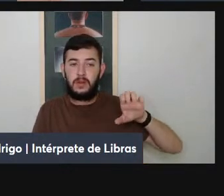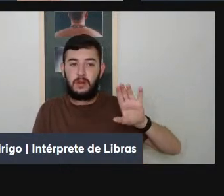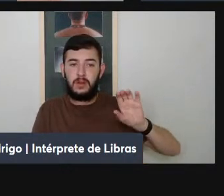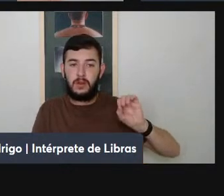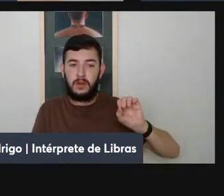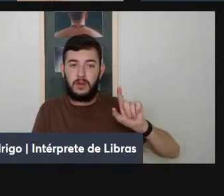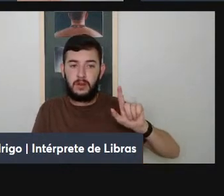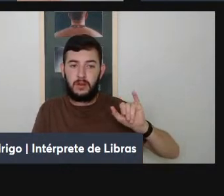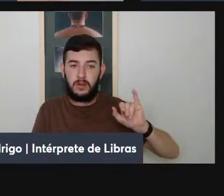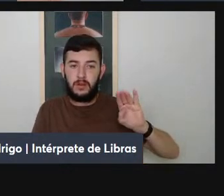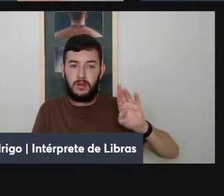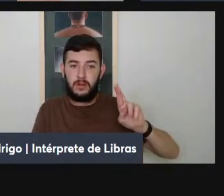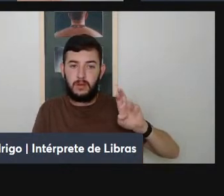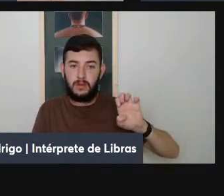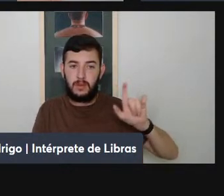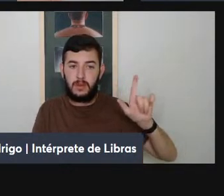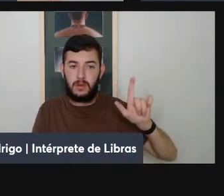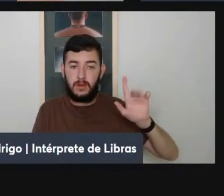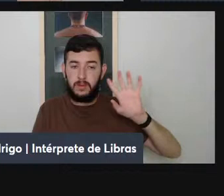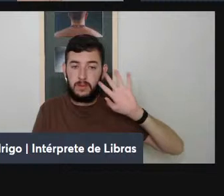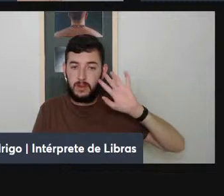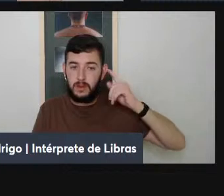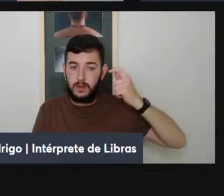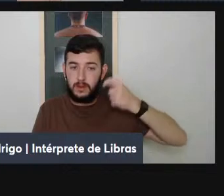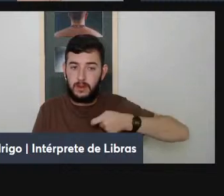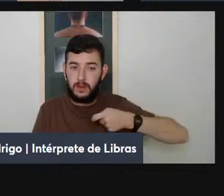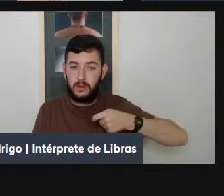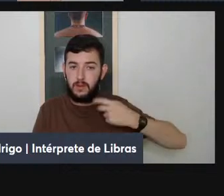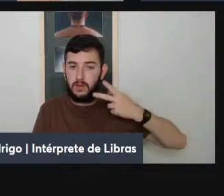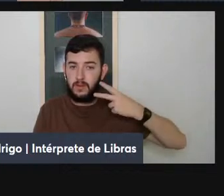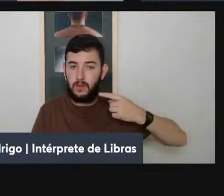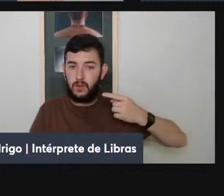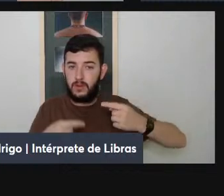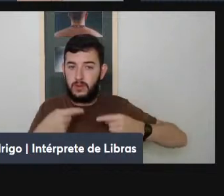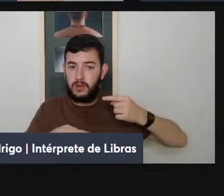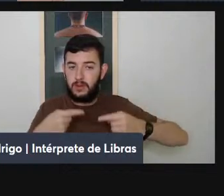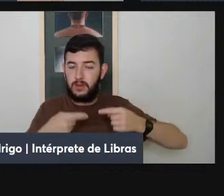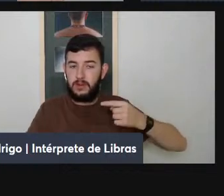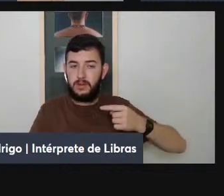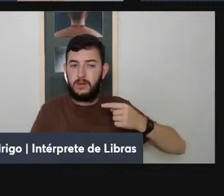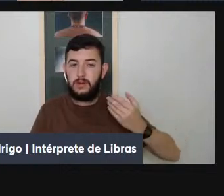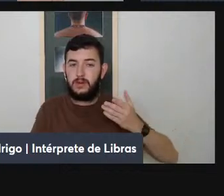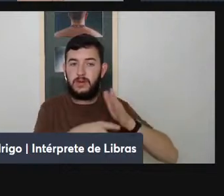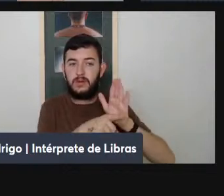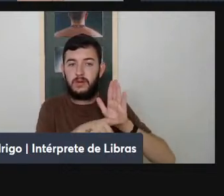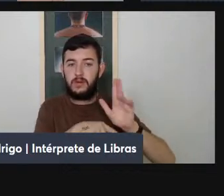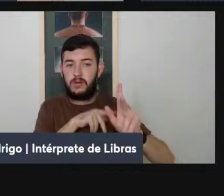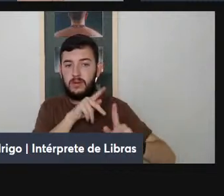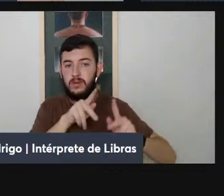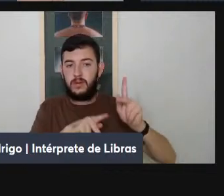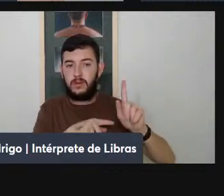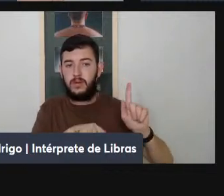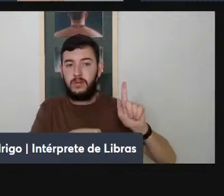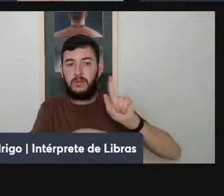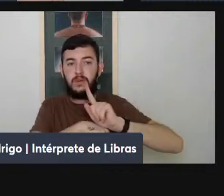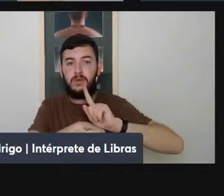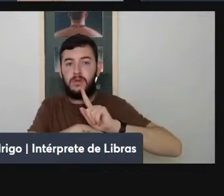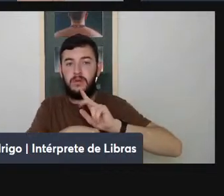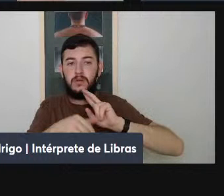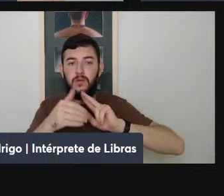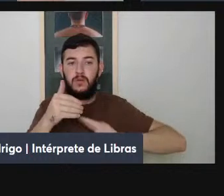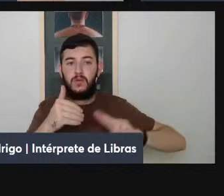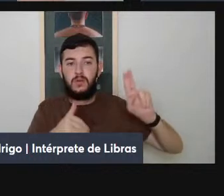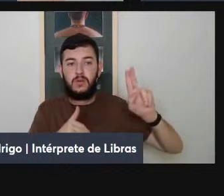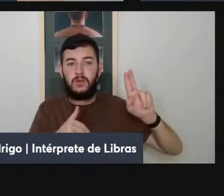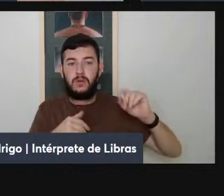para a tomada de decisão de políticas públicas e para o gerenciamento universitário, e